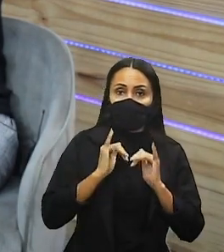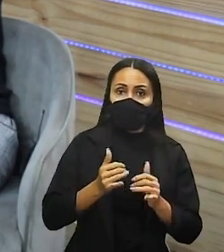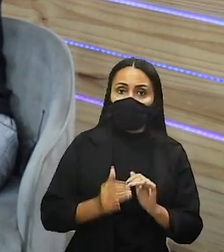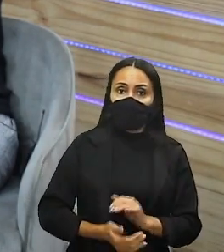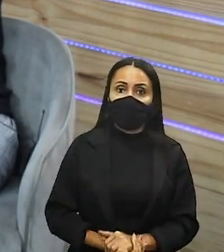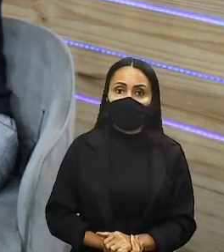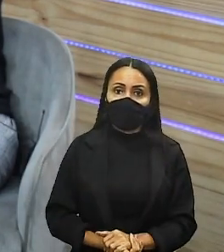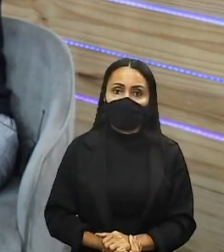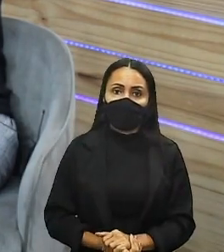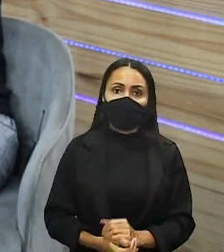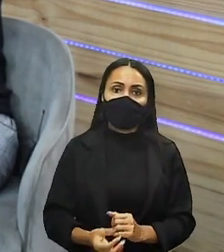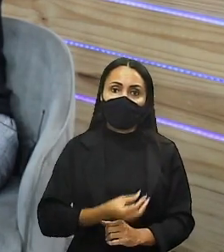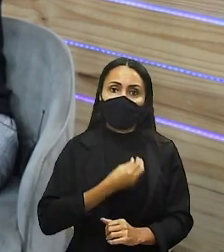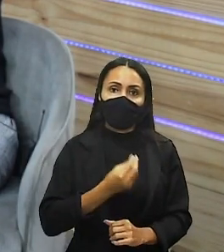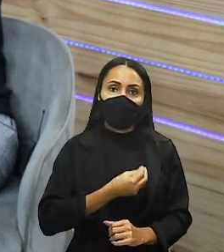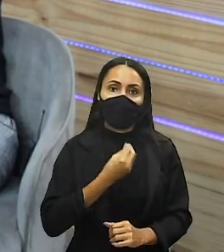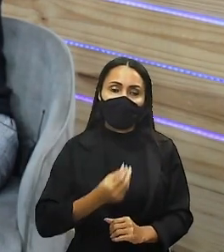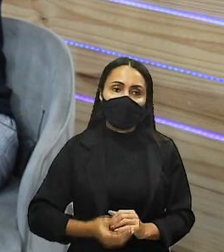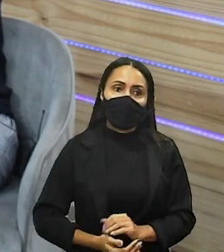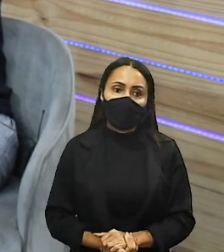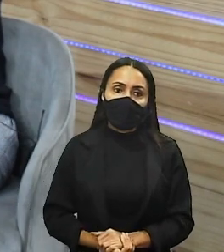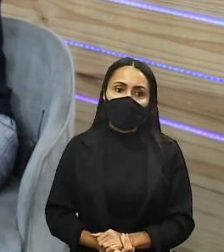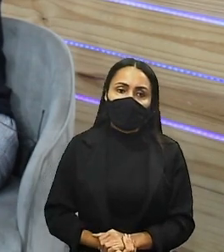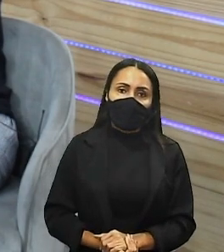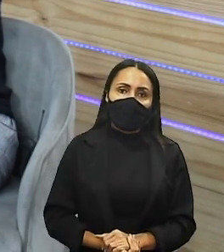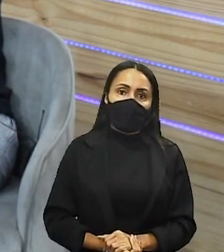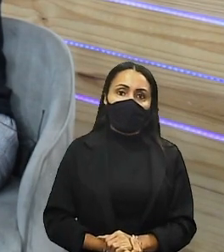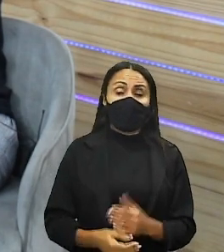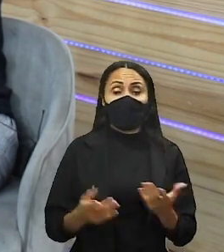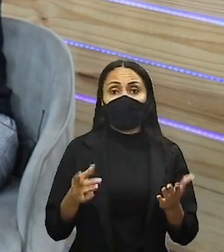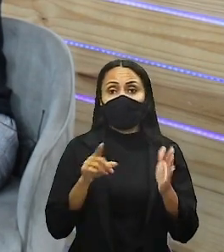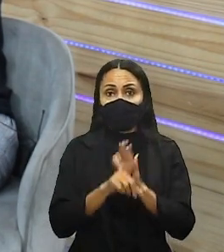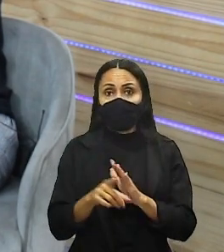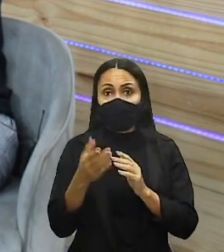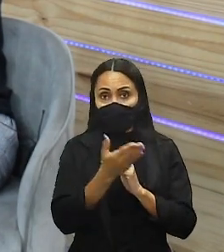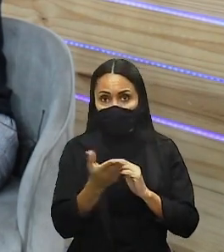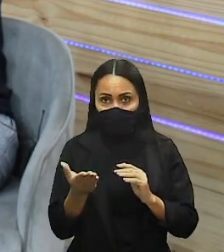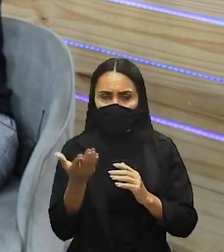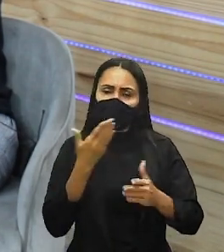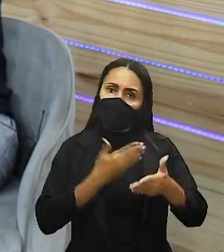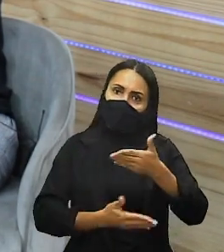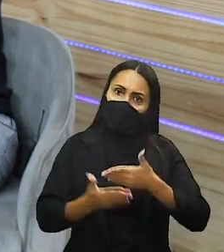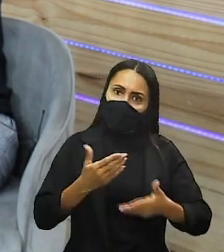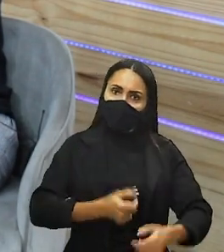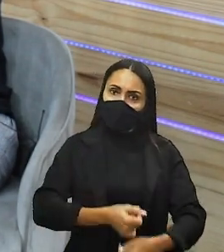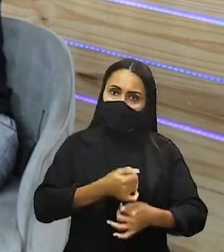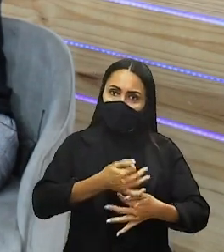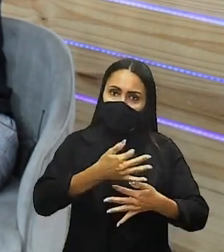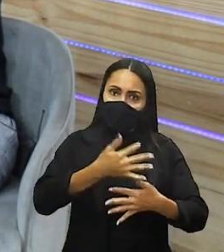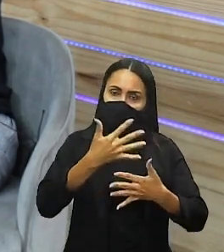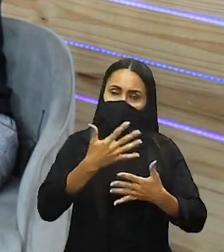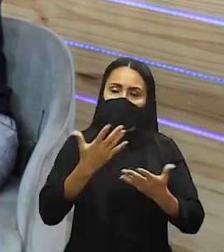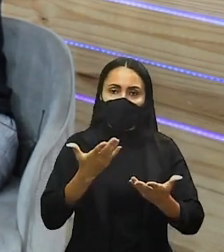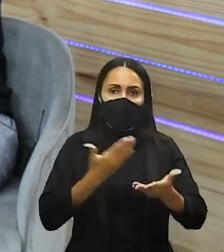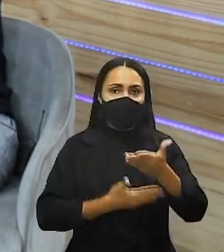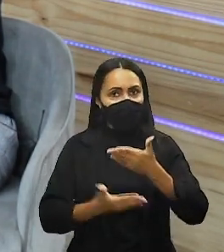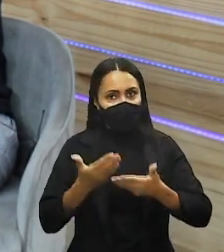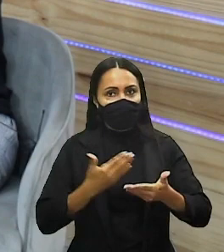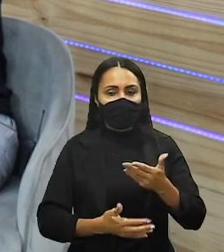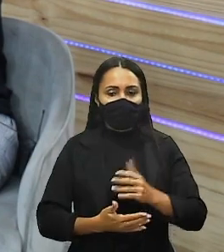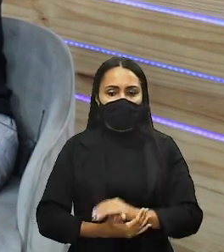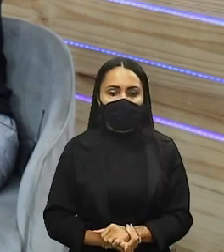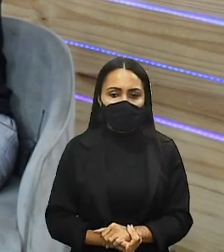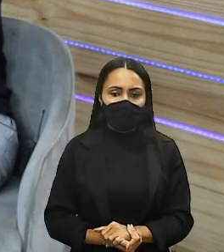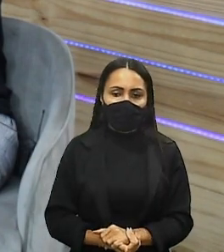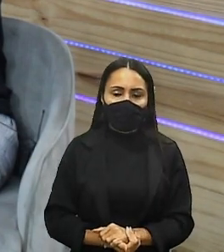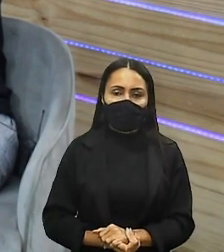né? As vivências do outro? Fica essa pergunta aí para você. Vai interagindo aí no chat com a gente, viu? Não vai só esperar terminar a